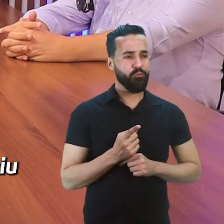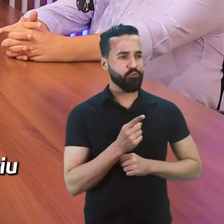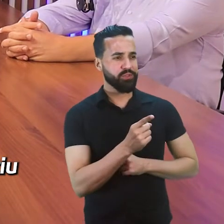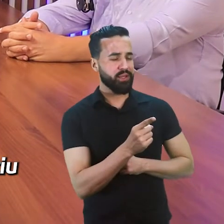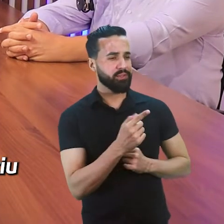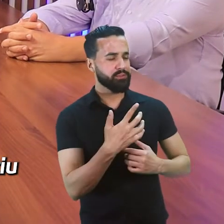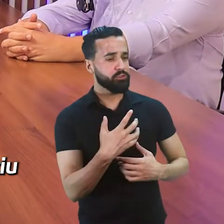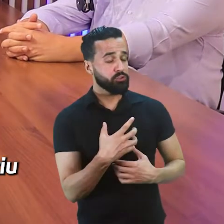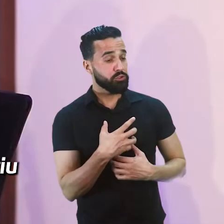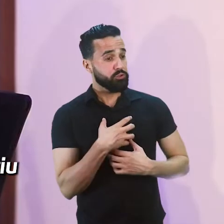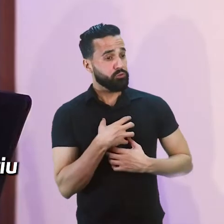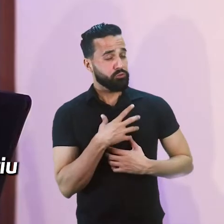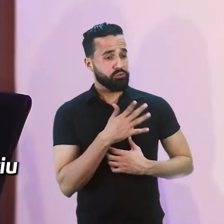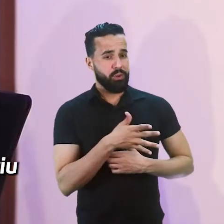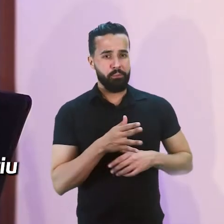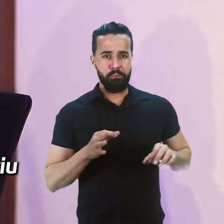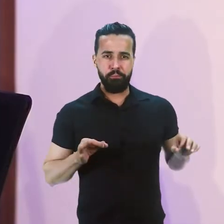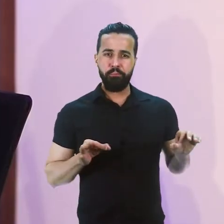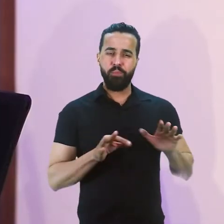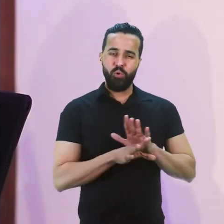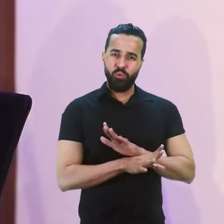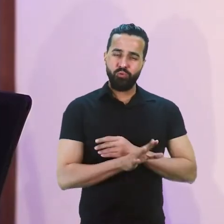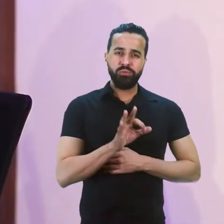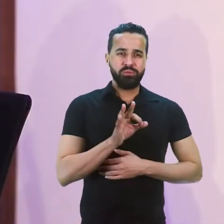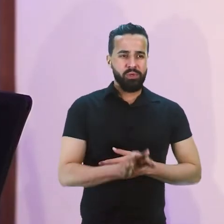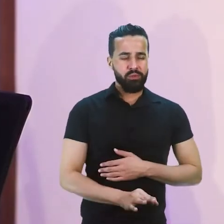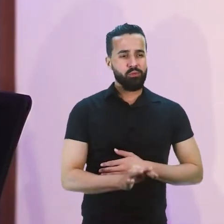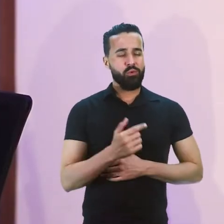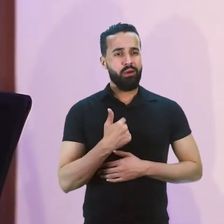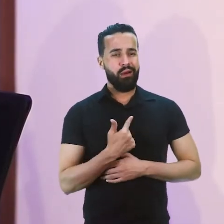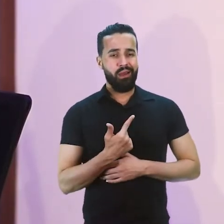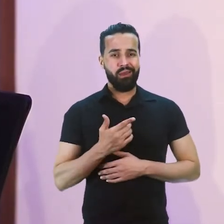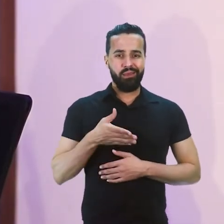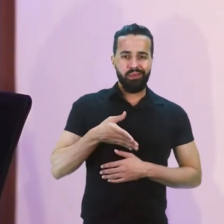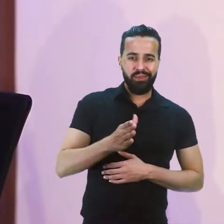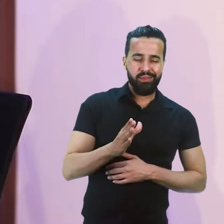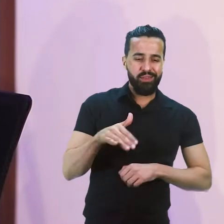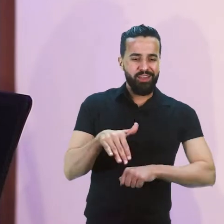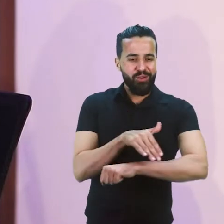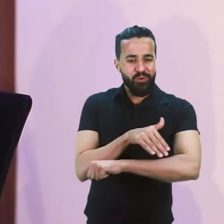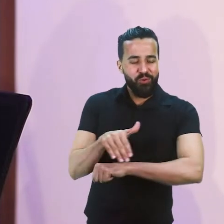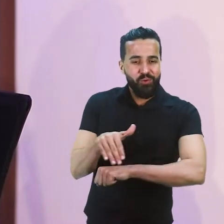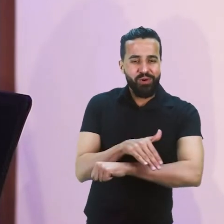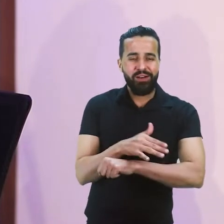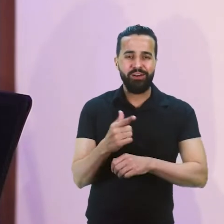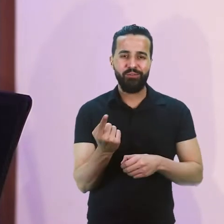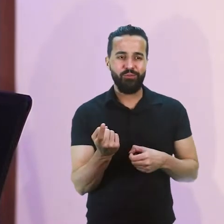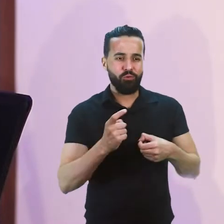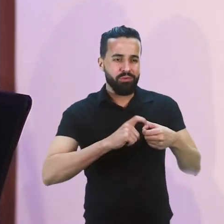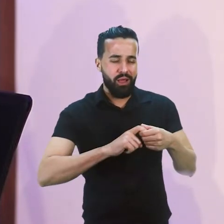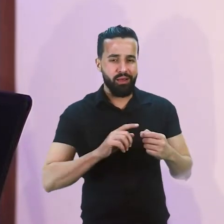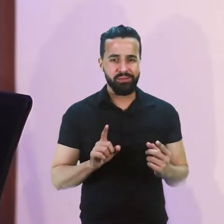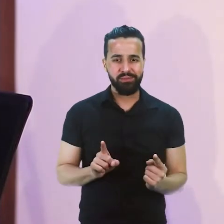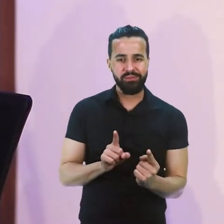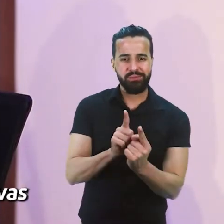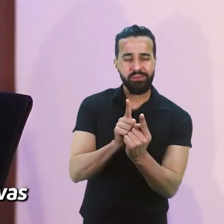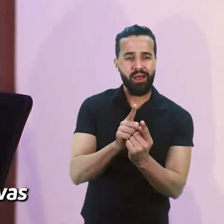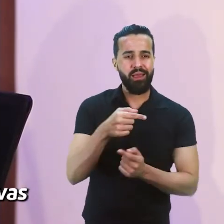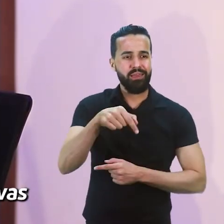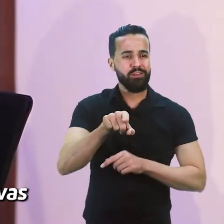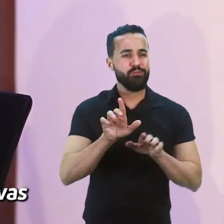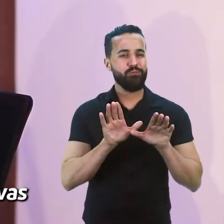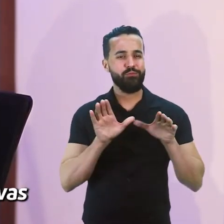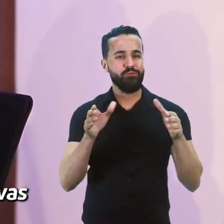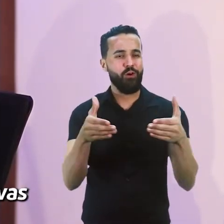se sentiu pronto, preparado para botar a cara na rua, voltar a atender no escritório e no fórum?